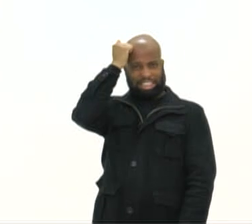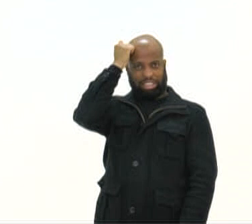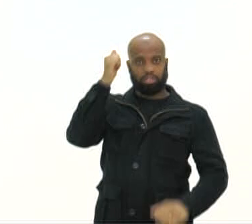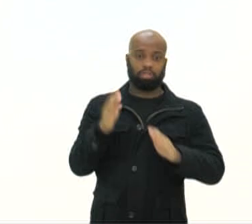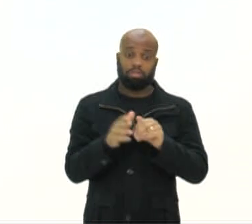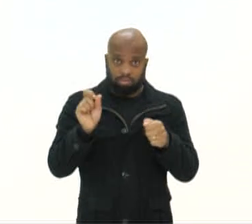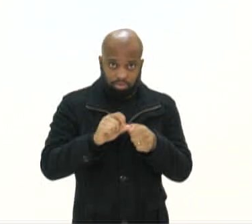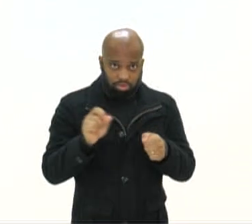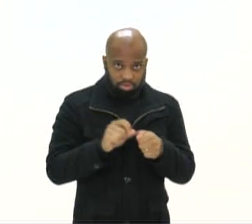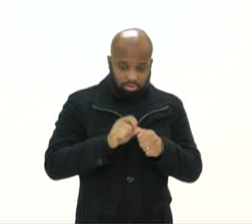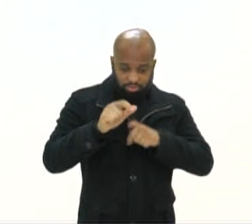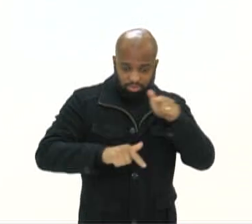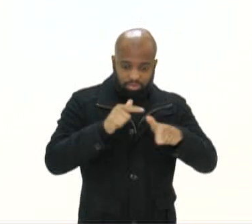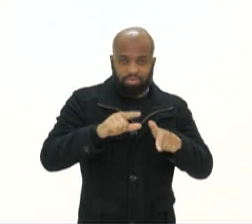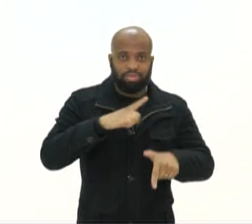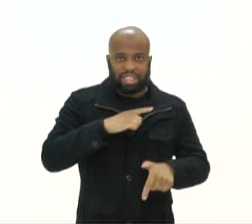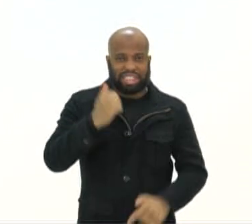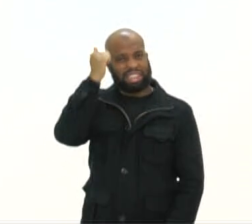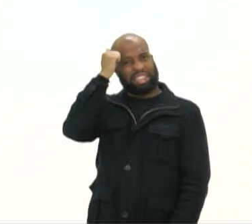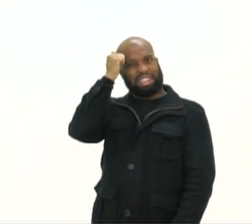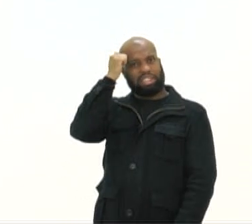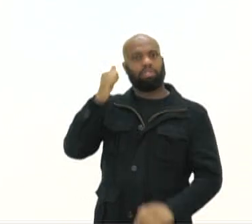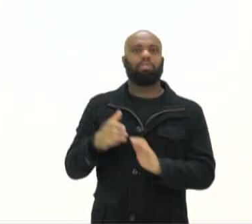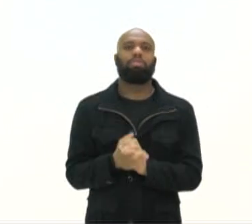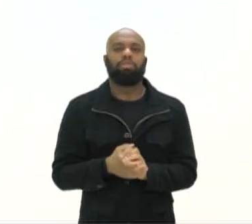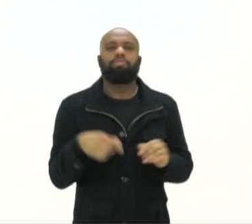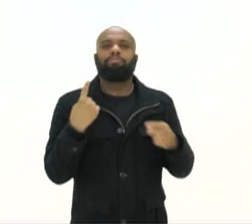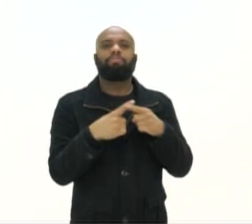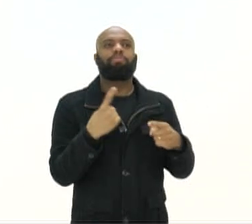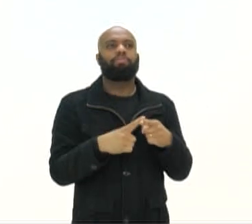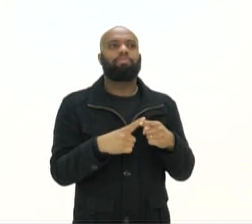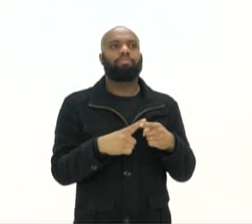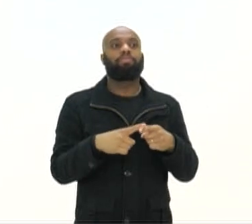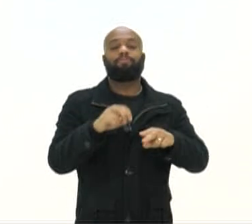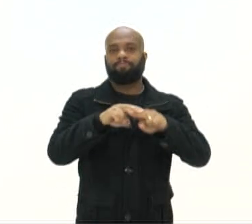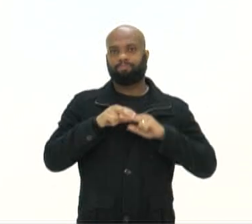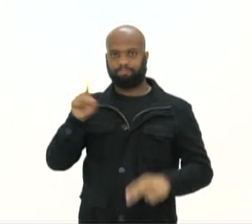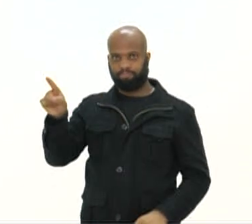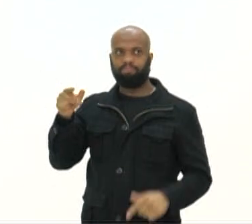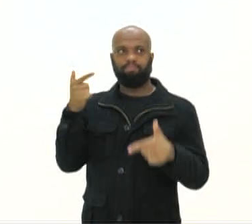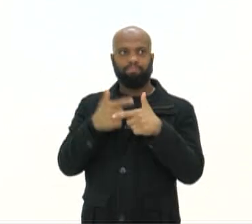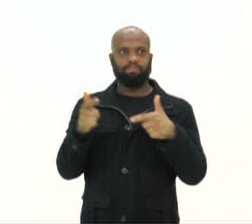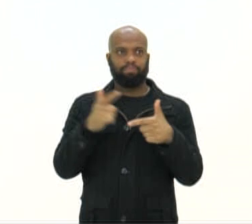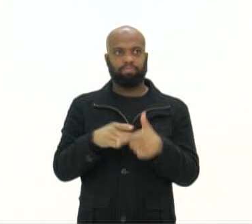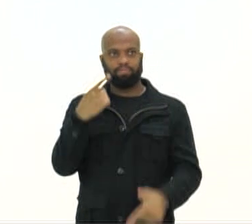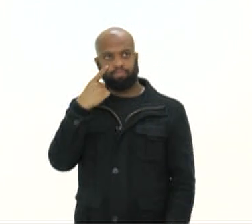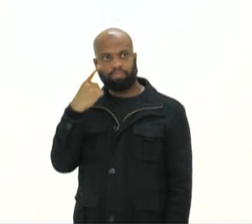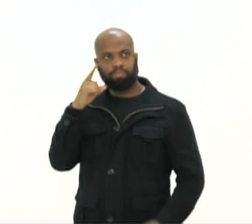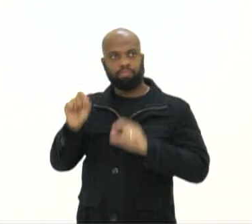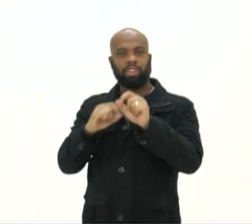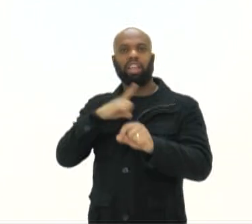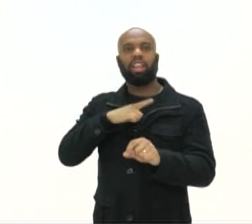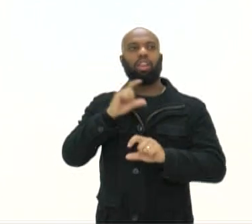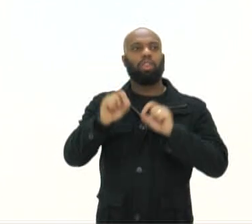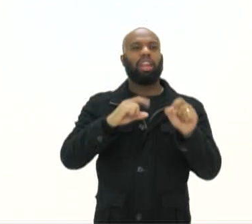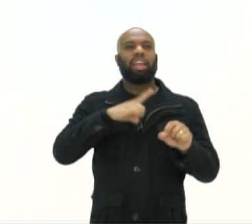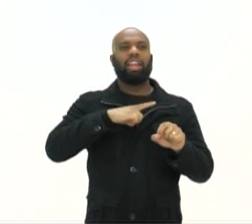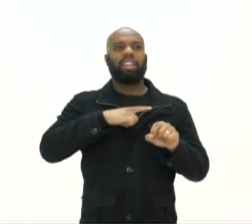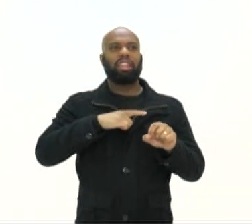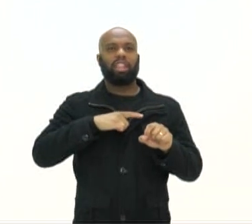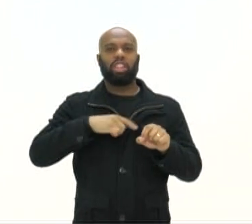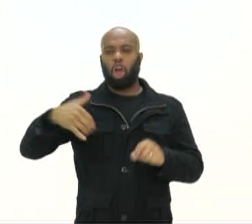serviço foi feito, teve um arrependimento, justamente devido a esse problema aqui. Né? Se você observou, é um vazamento de